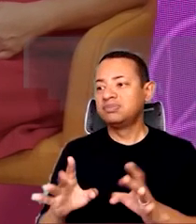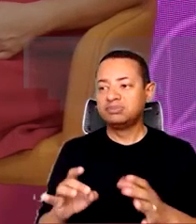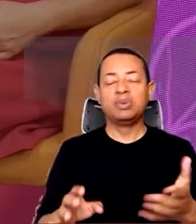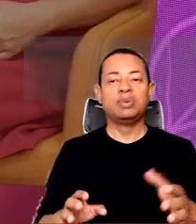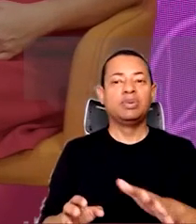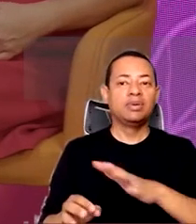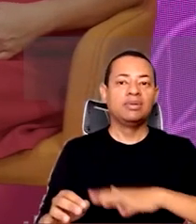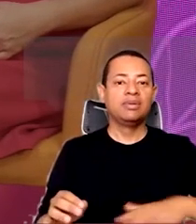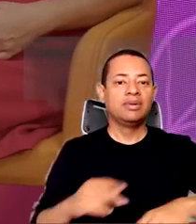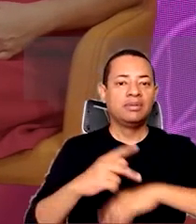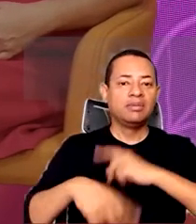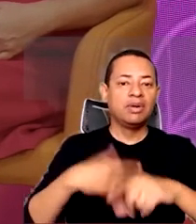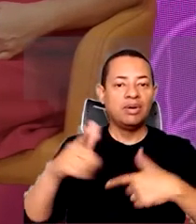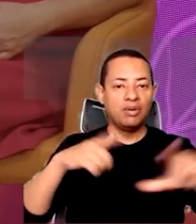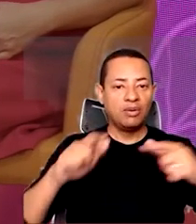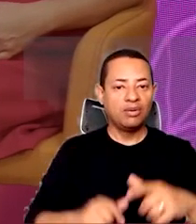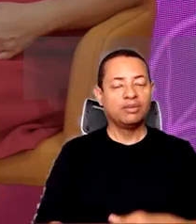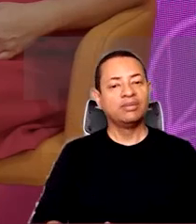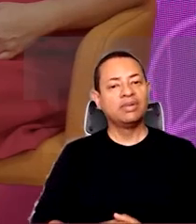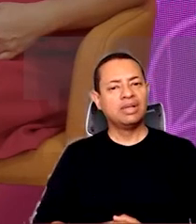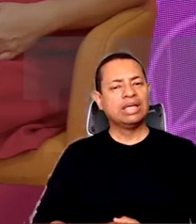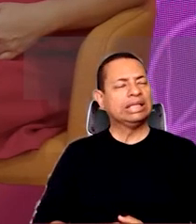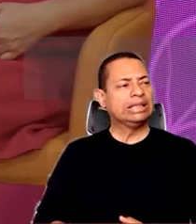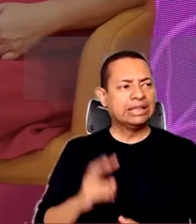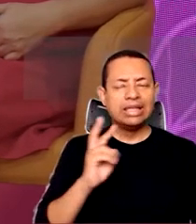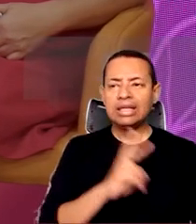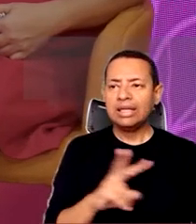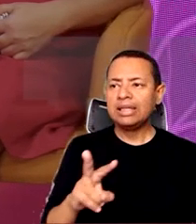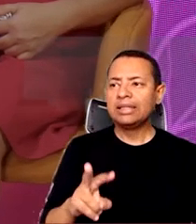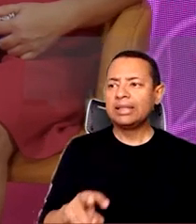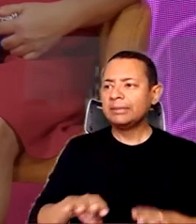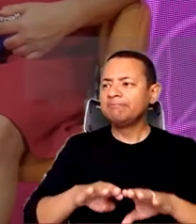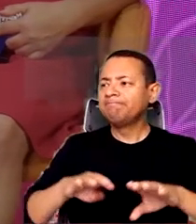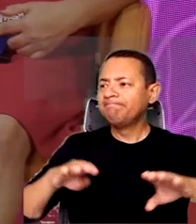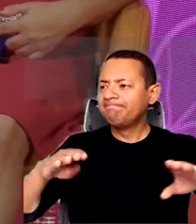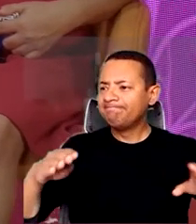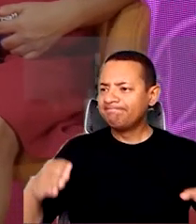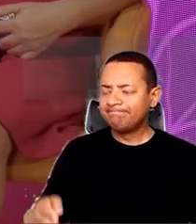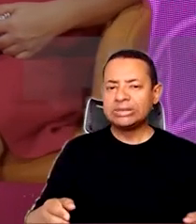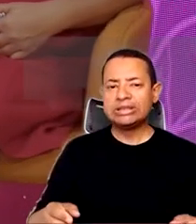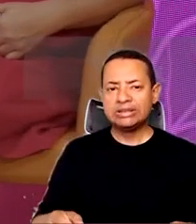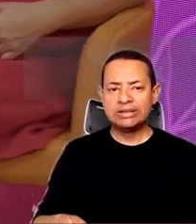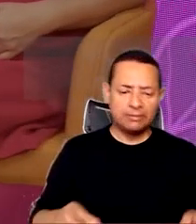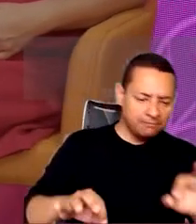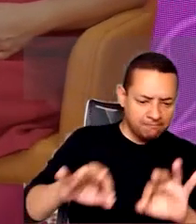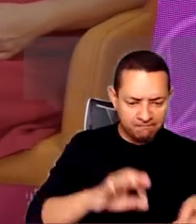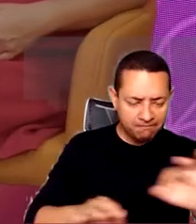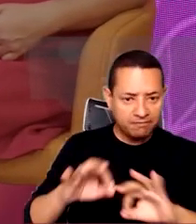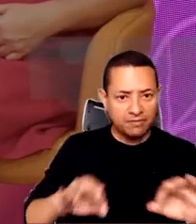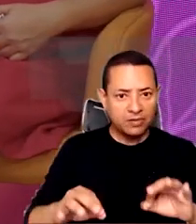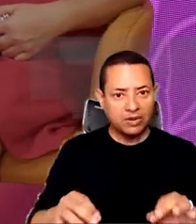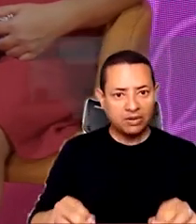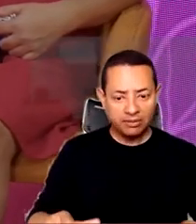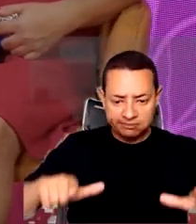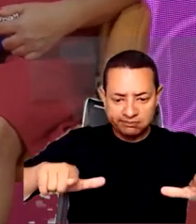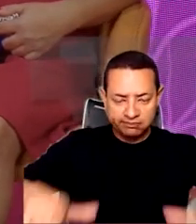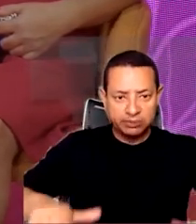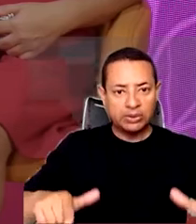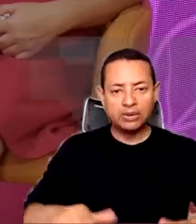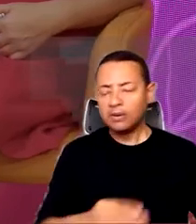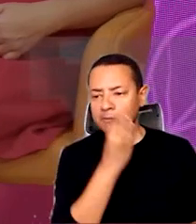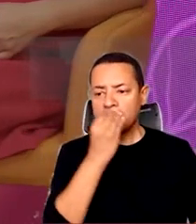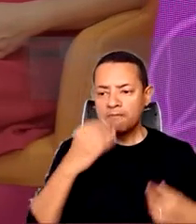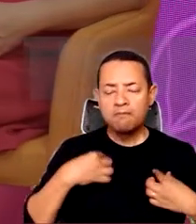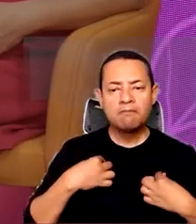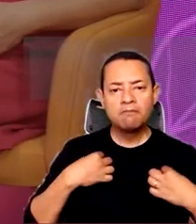que é um paradoxo que ao mesmo tempo se fala ai é um é um mercado mesa aposta de nicho Ah porque é um jogo americano é um